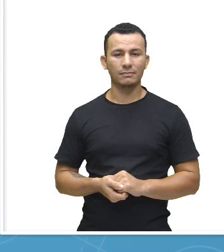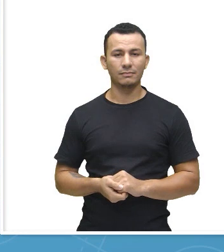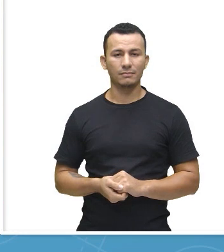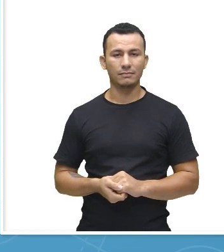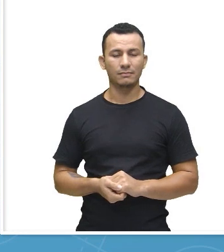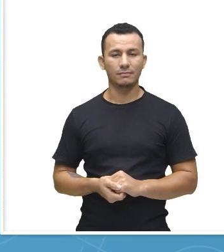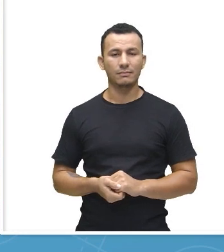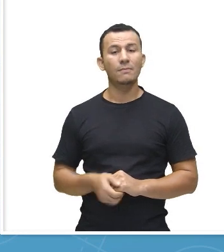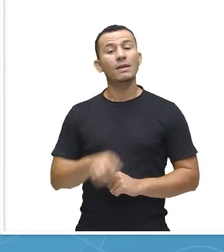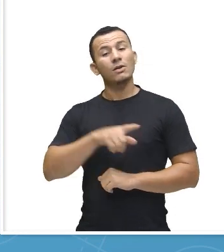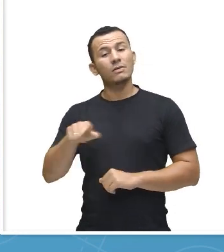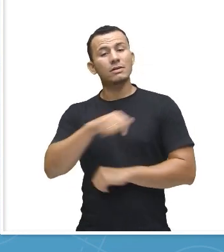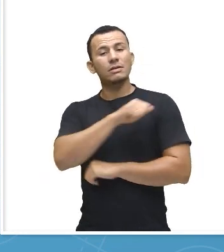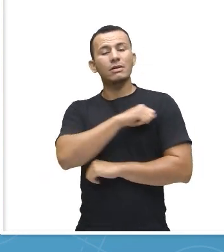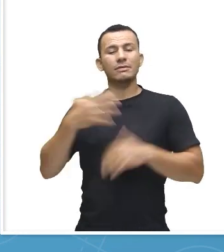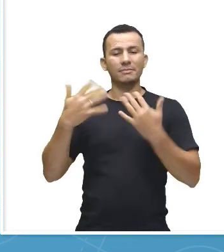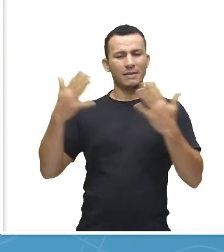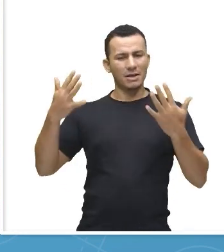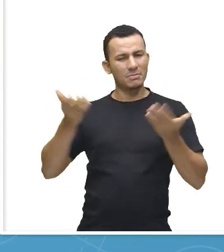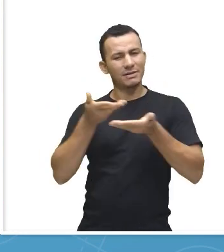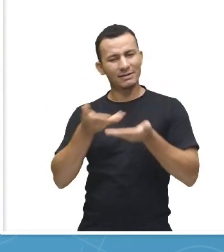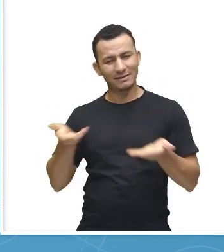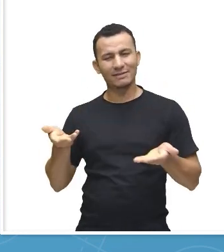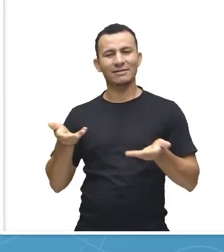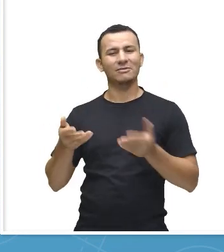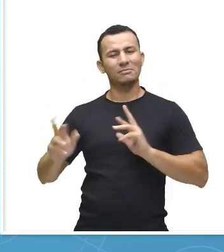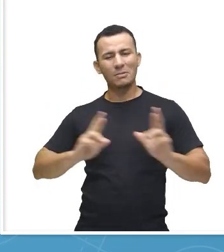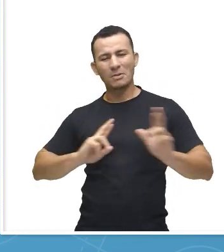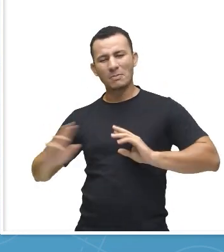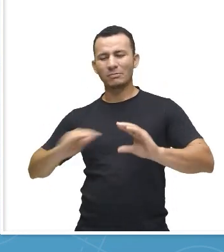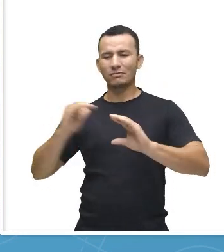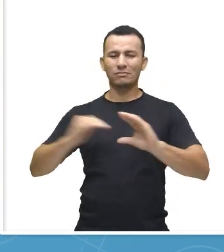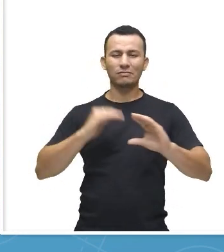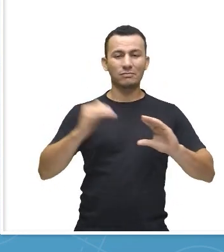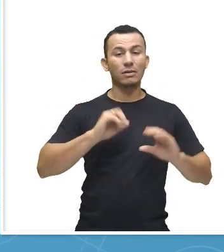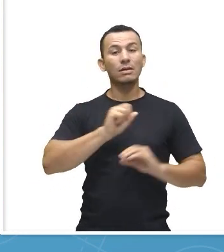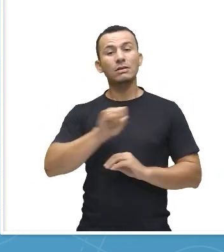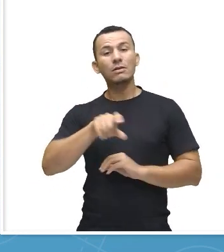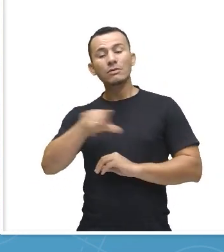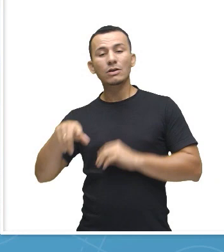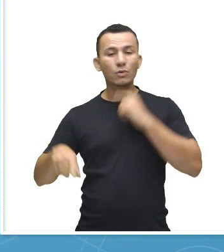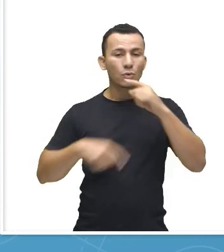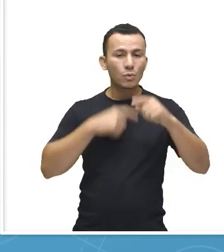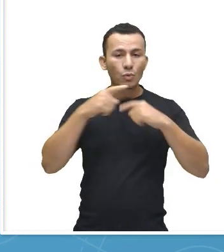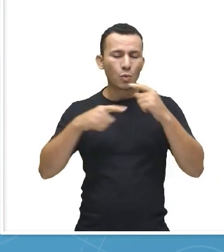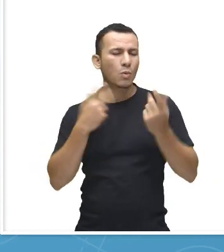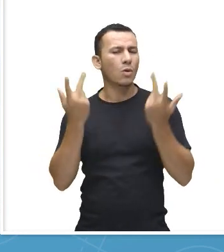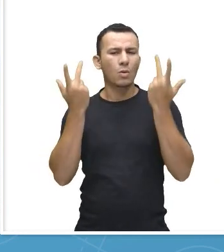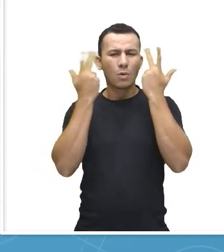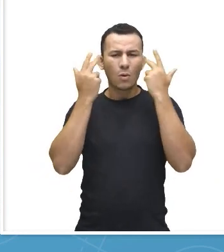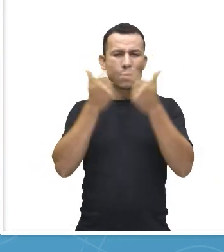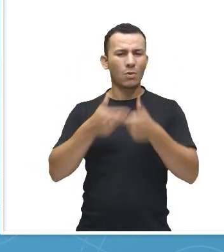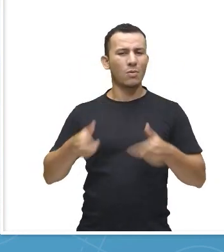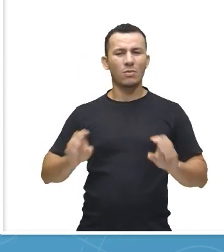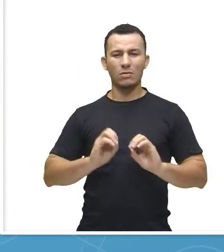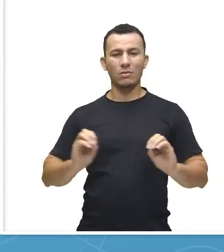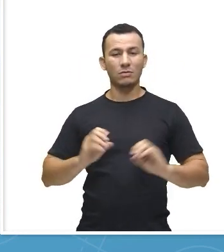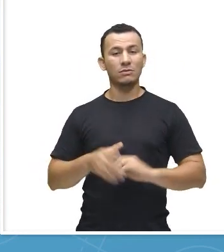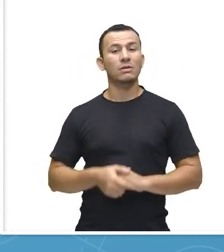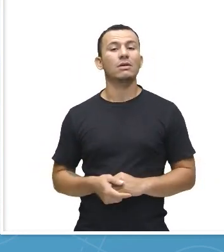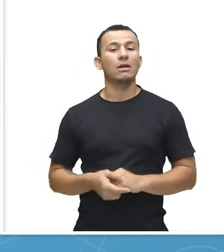Vocês estão de parabéns, né? E quem ainda está com dúvida, né? Normal, vamos